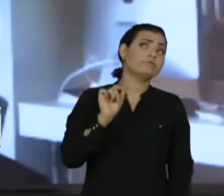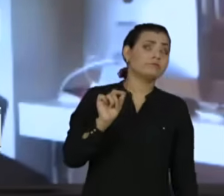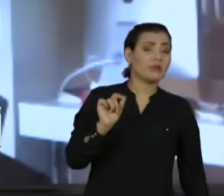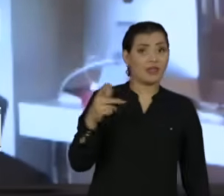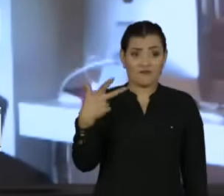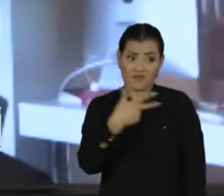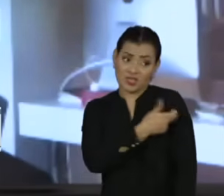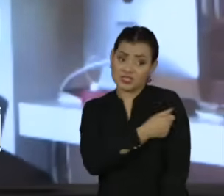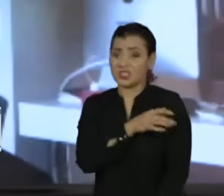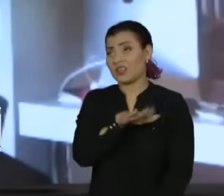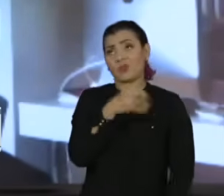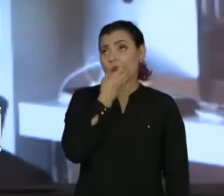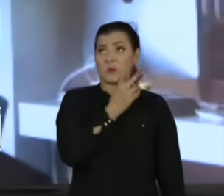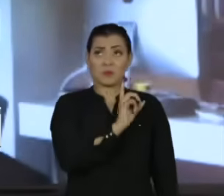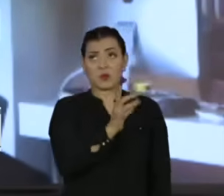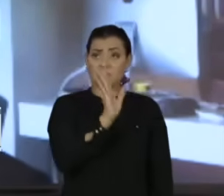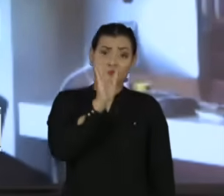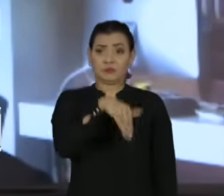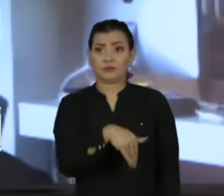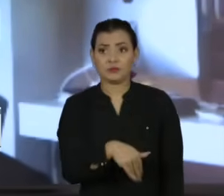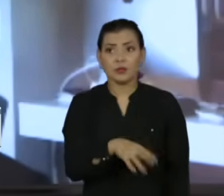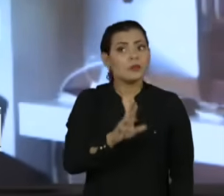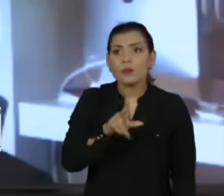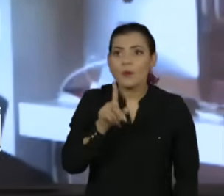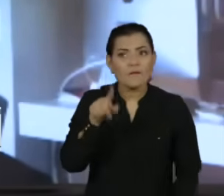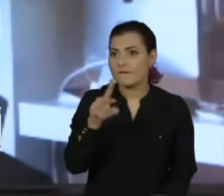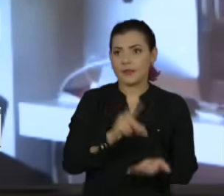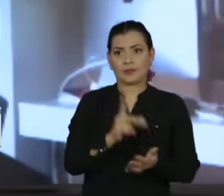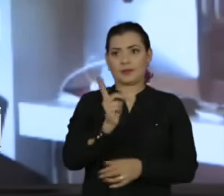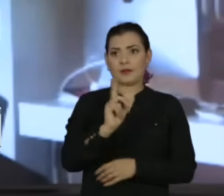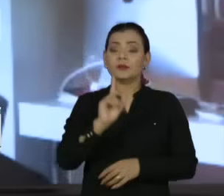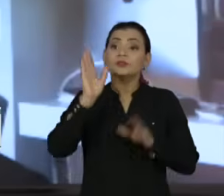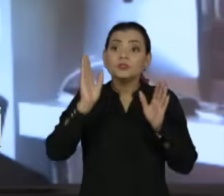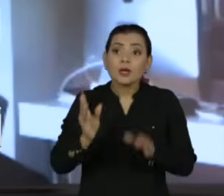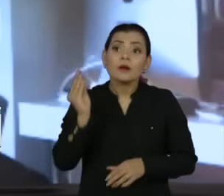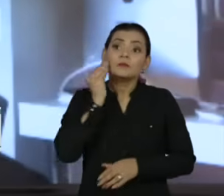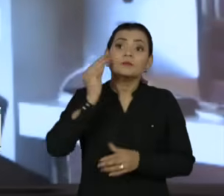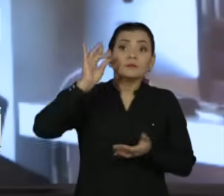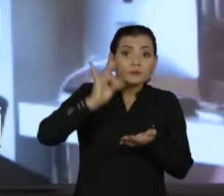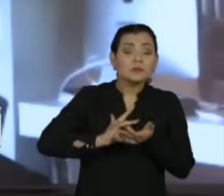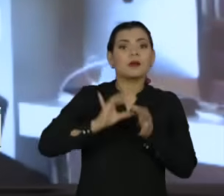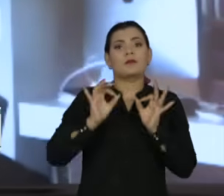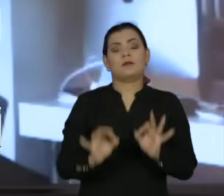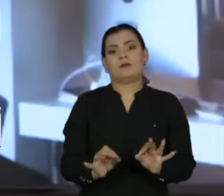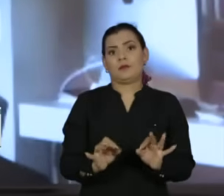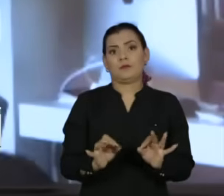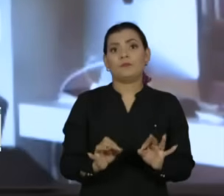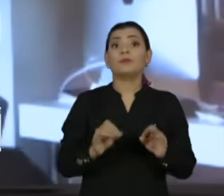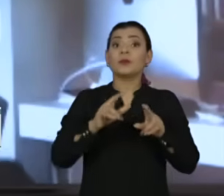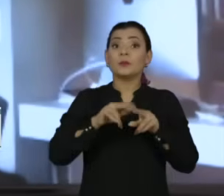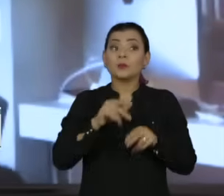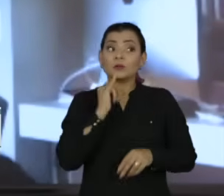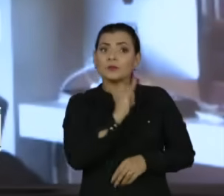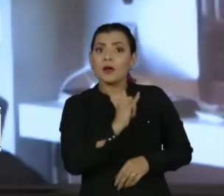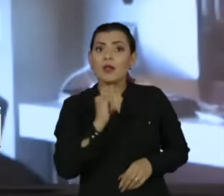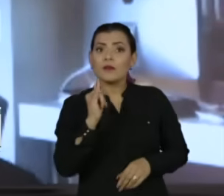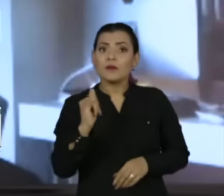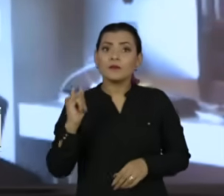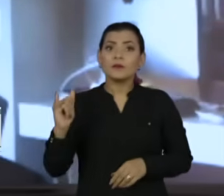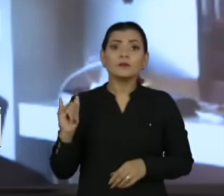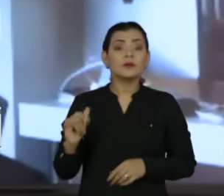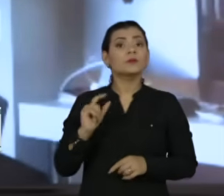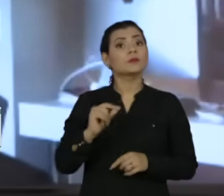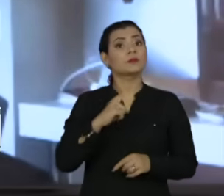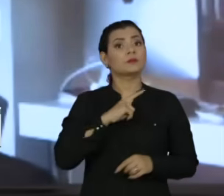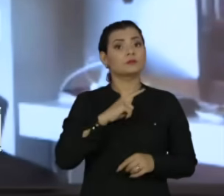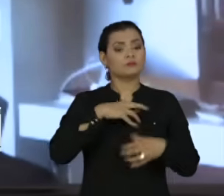nem sempre funciona, que não é verdade. Se uma vacina foi testada, ela vai funcionar. Então, a gente, quando fala baseado em